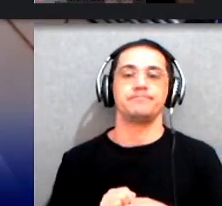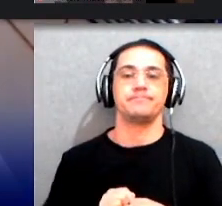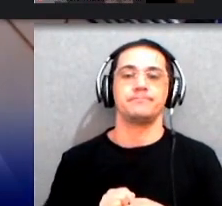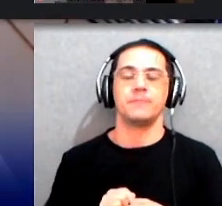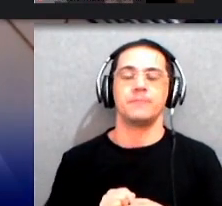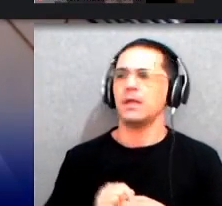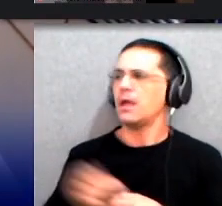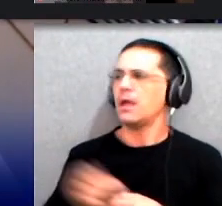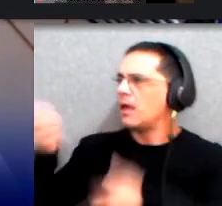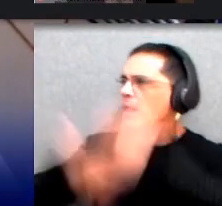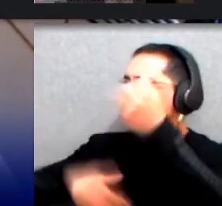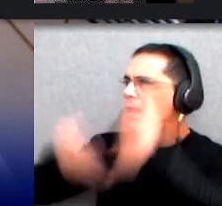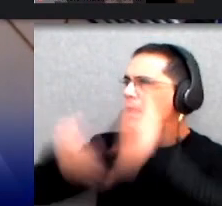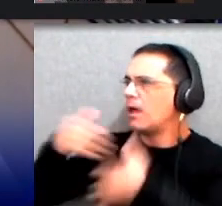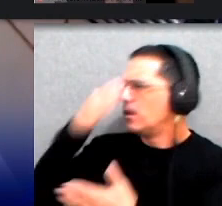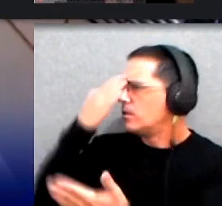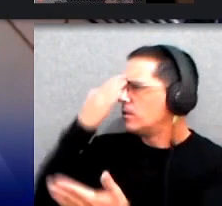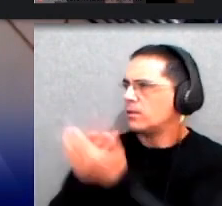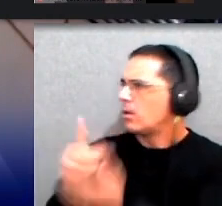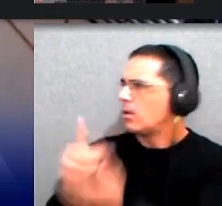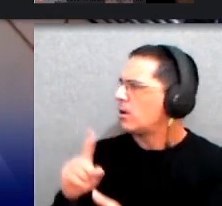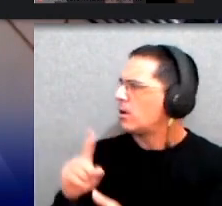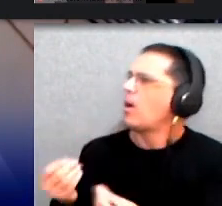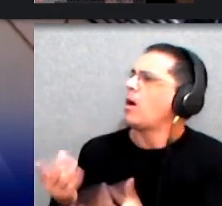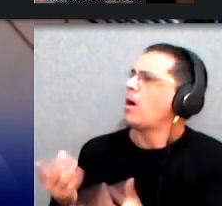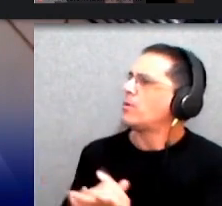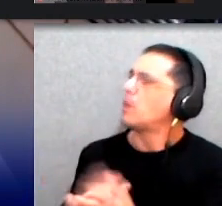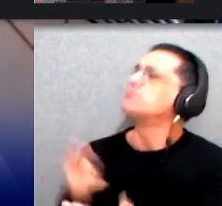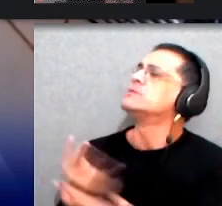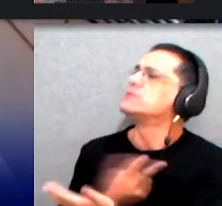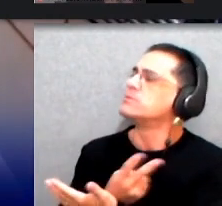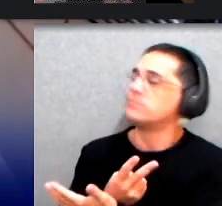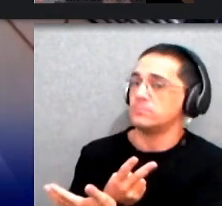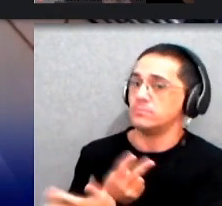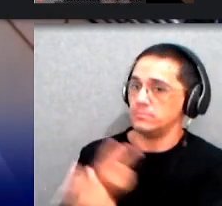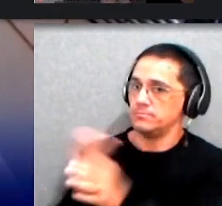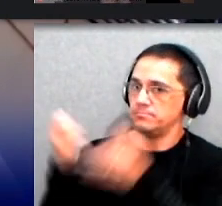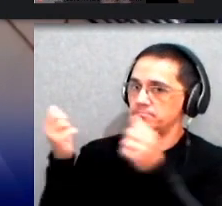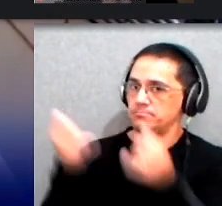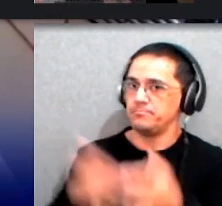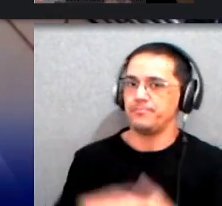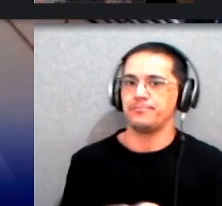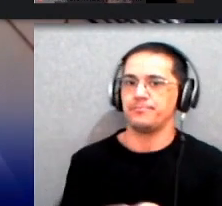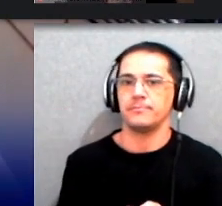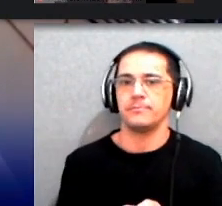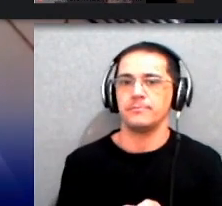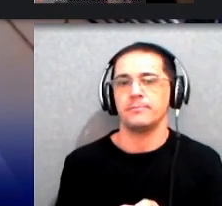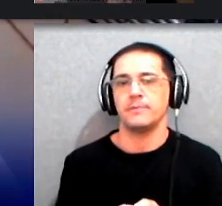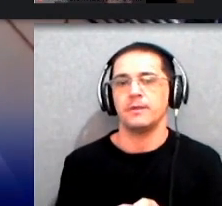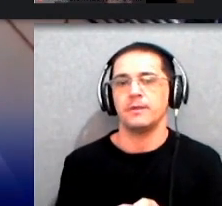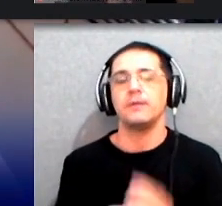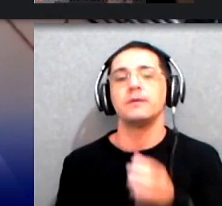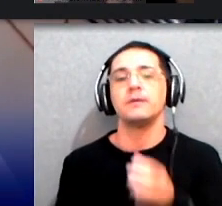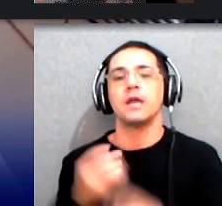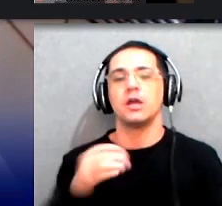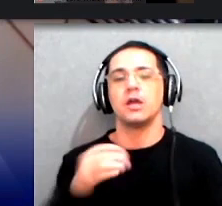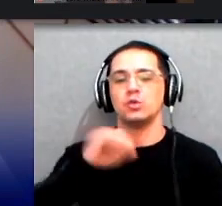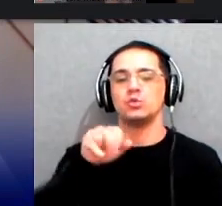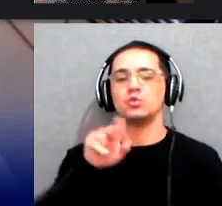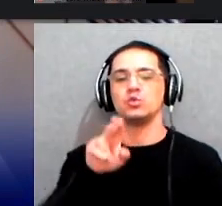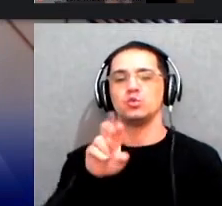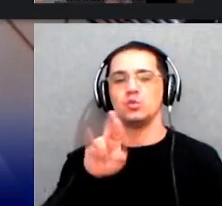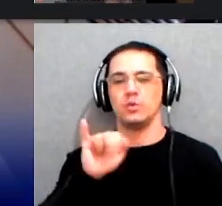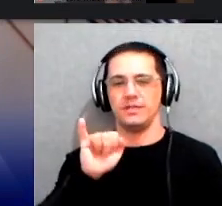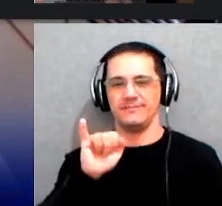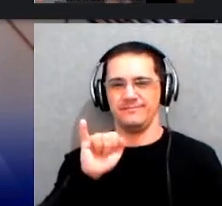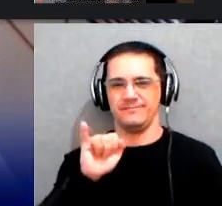acreditei. Aí depois veio o vídeo. O que aconteceu em Poço de Caldas? Resolveram fazer um júri online. Então foi o